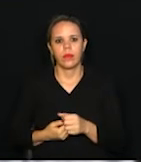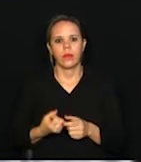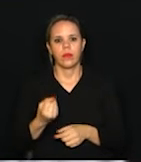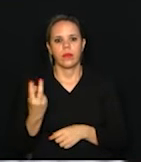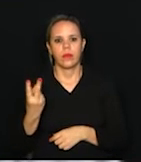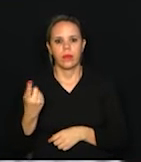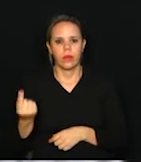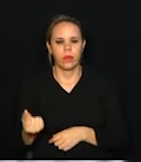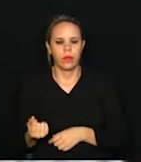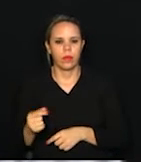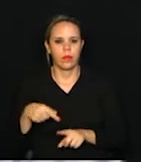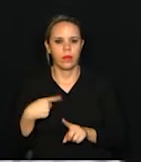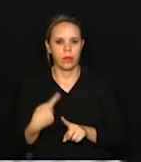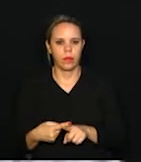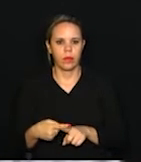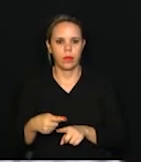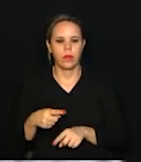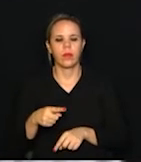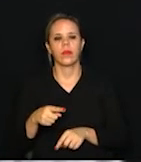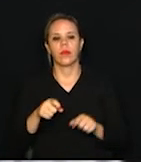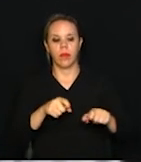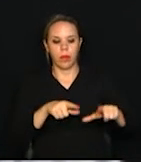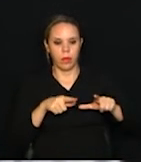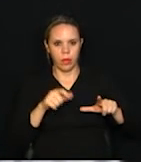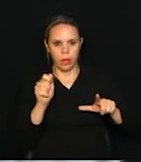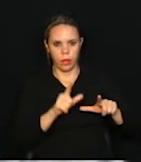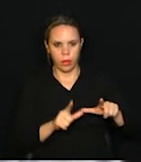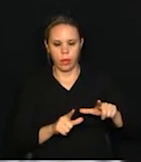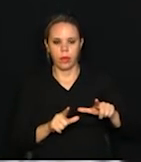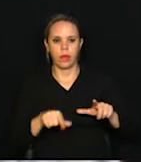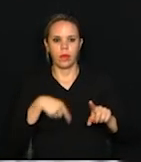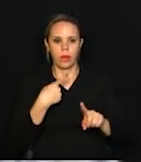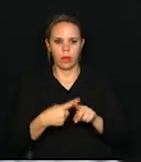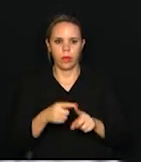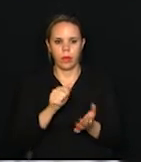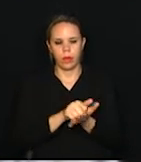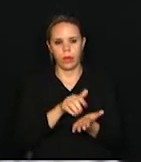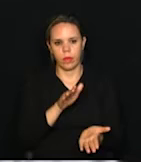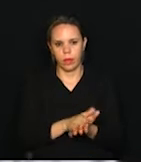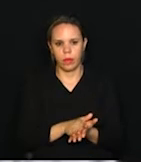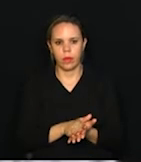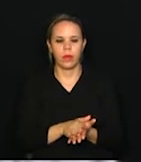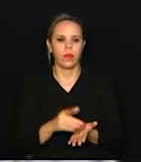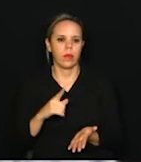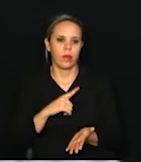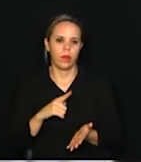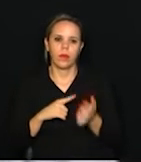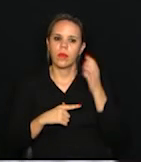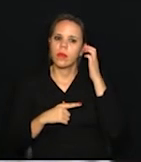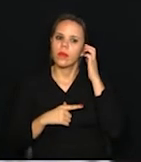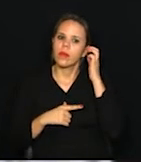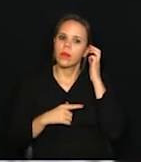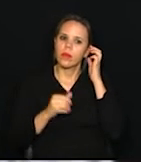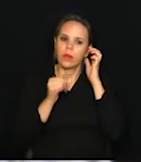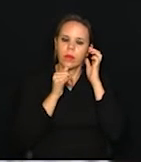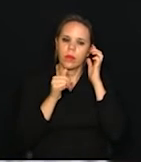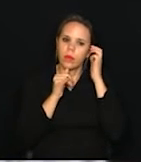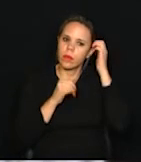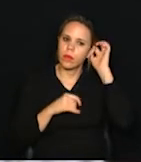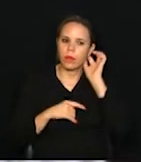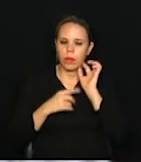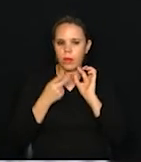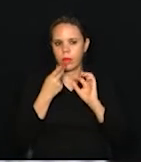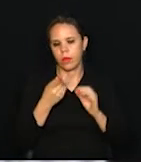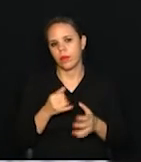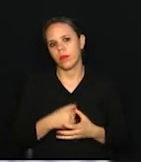taxas mais zona azul, mais multas, né? E aí você tem, vamos supor, hipoteticamente falando,